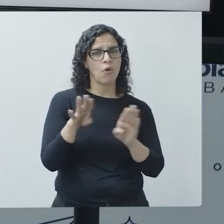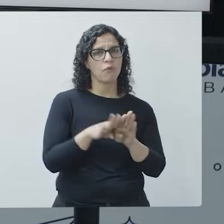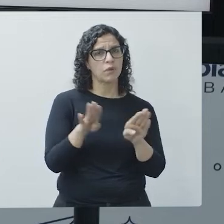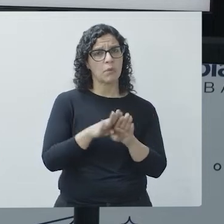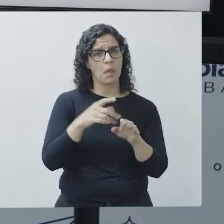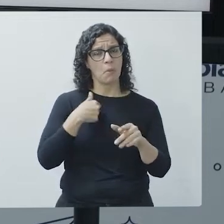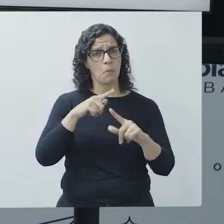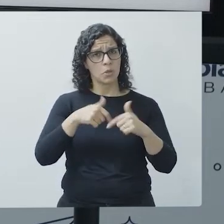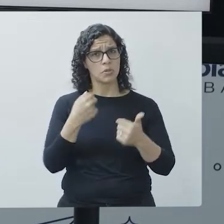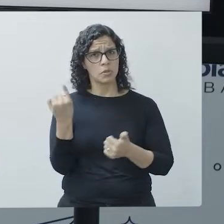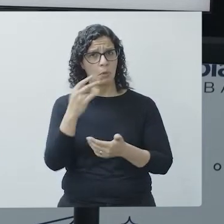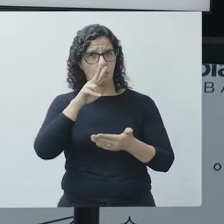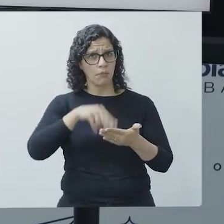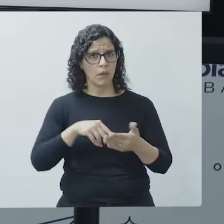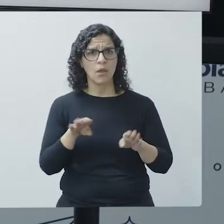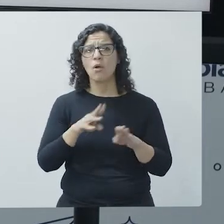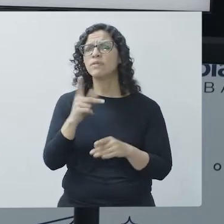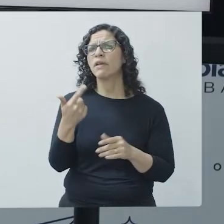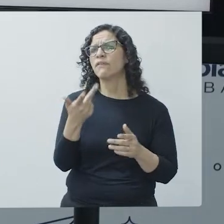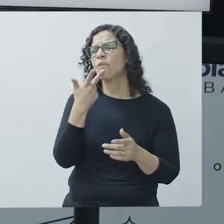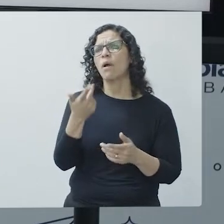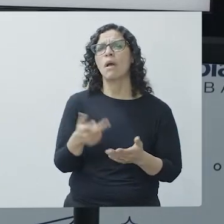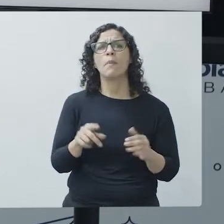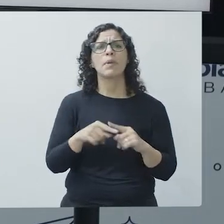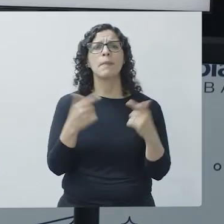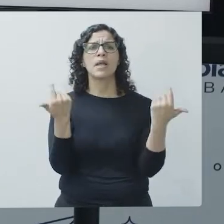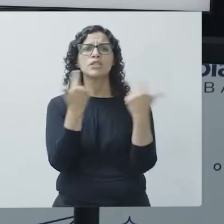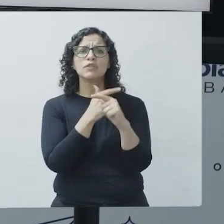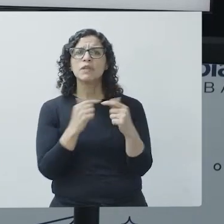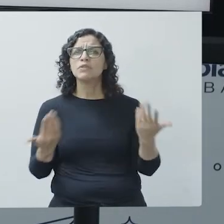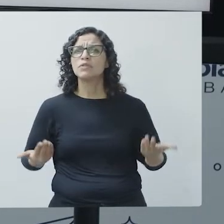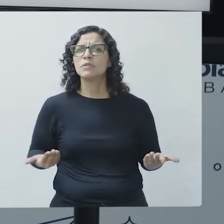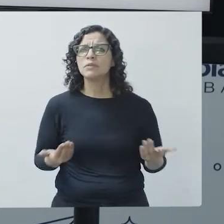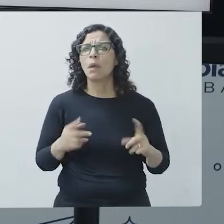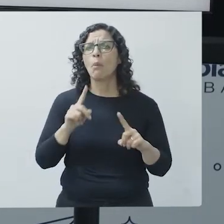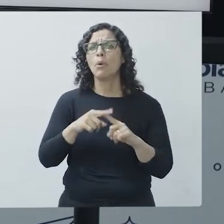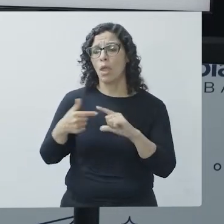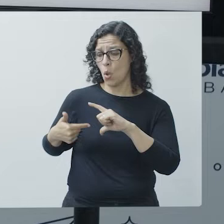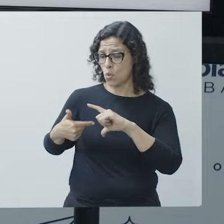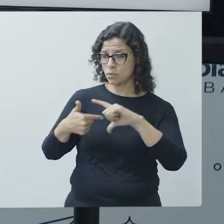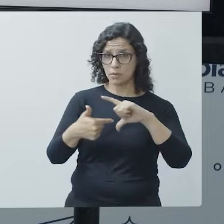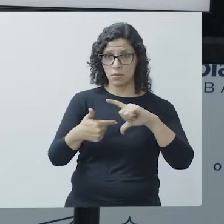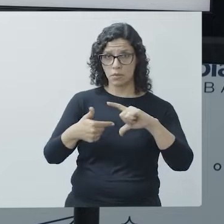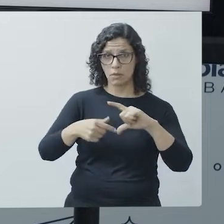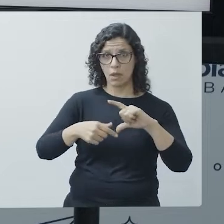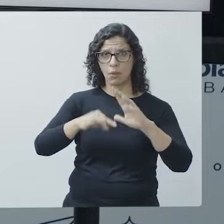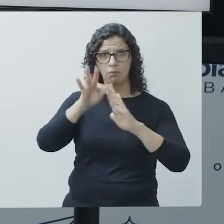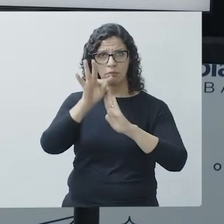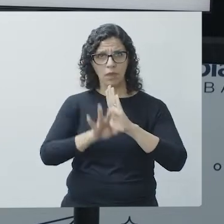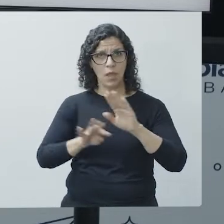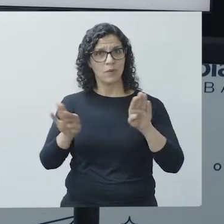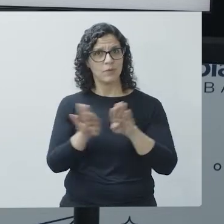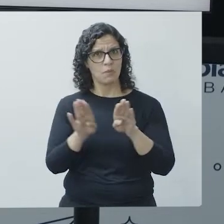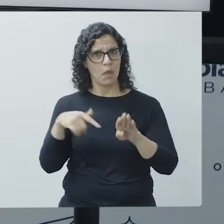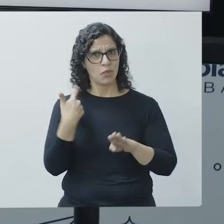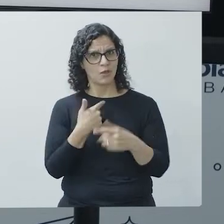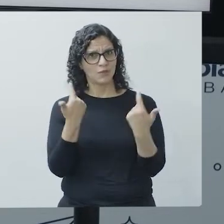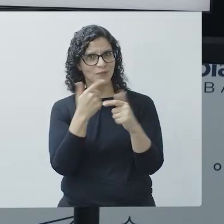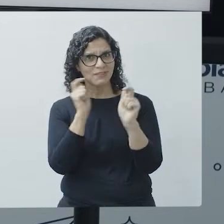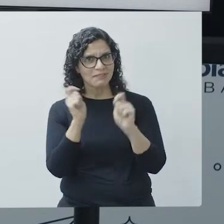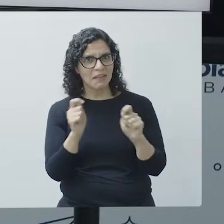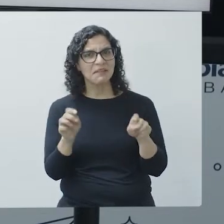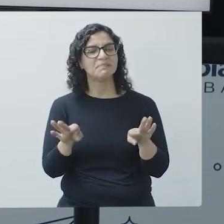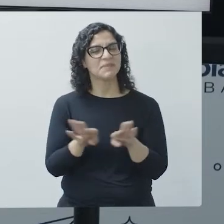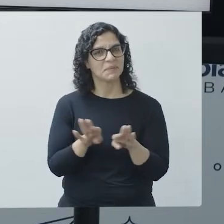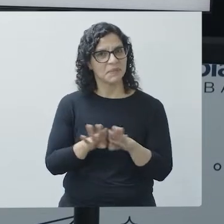colocou essas coisas? Ou será que você colocou que era para se divertir? Por que os clássicos não podem fazer com que a gente se divirta, não